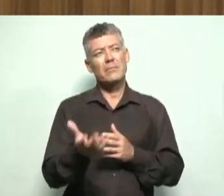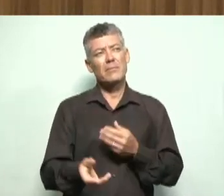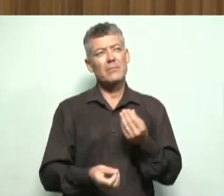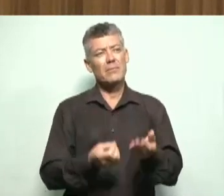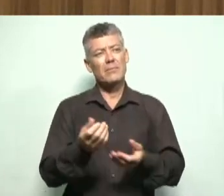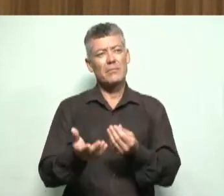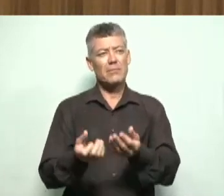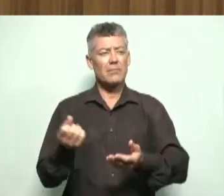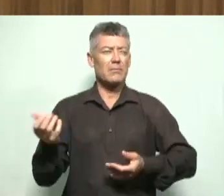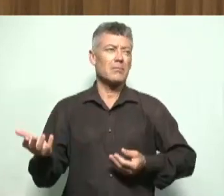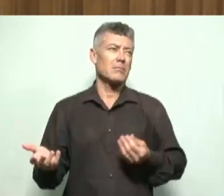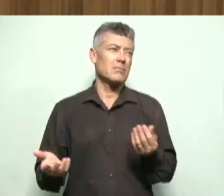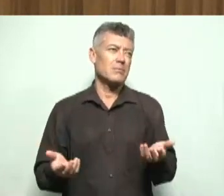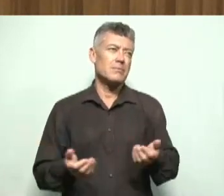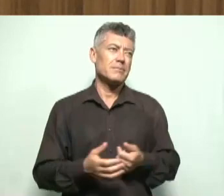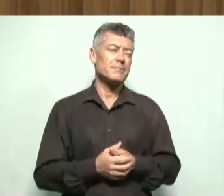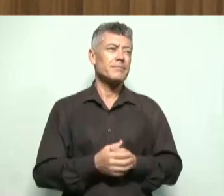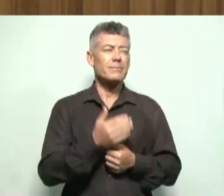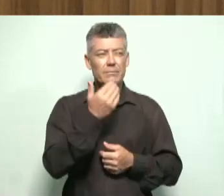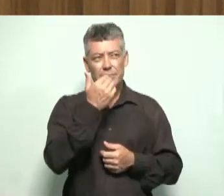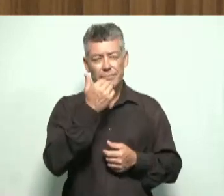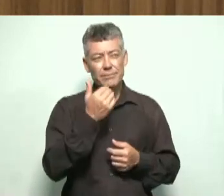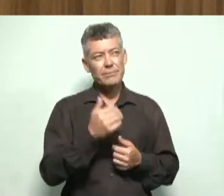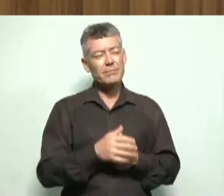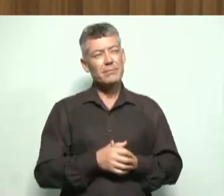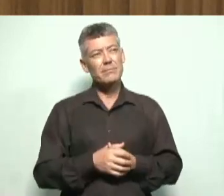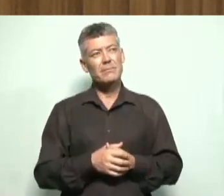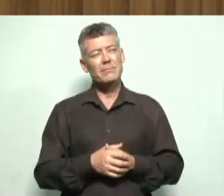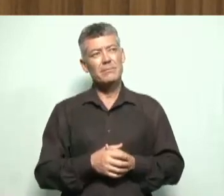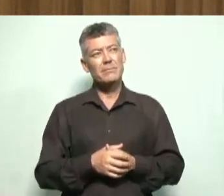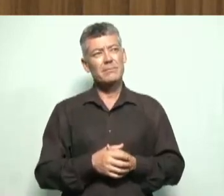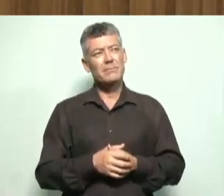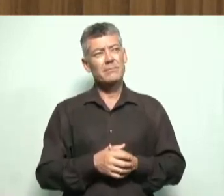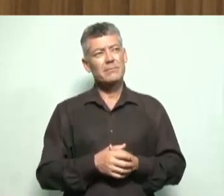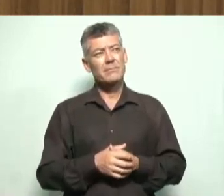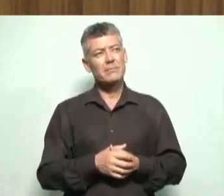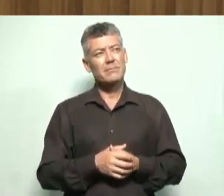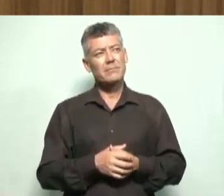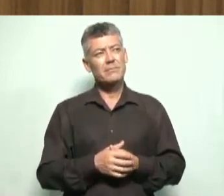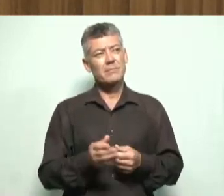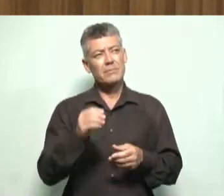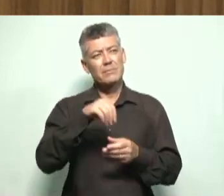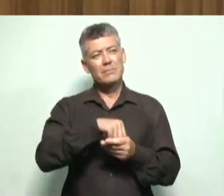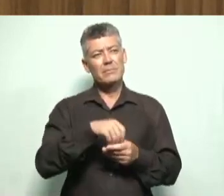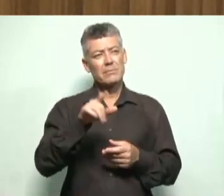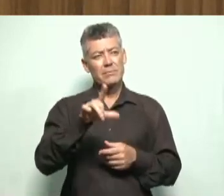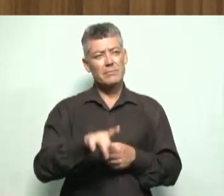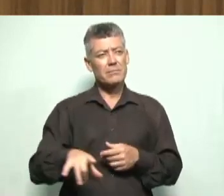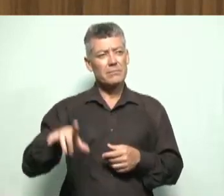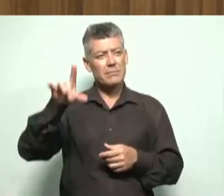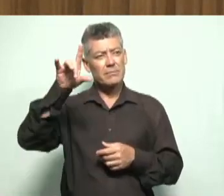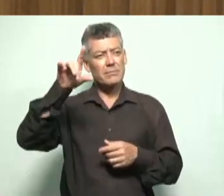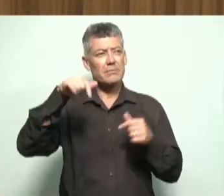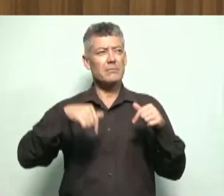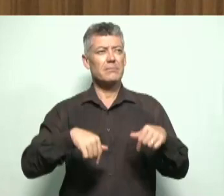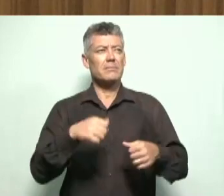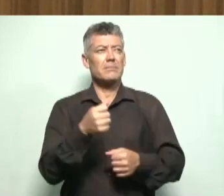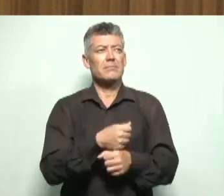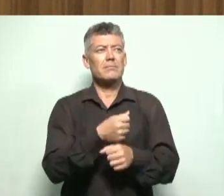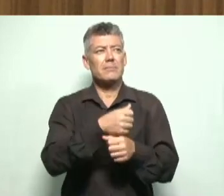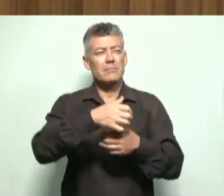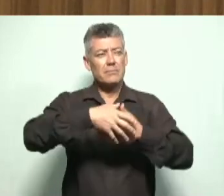realizada essas refeições. Então, afora isso, dentro dessa lógica que nós estamos construindo aqui de